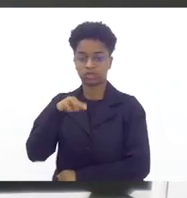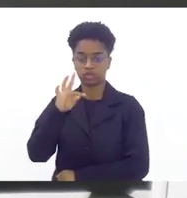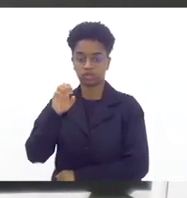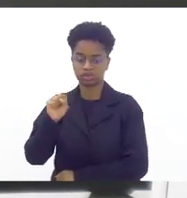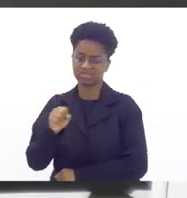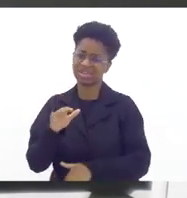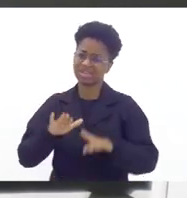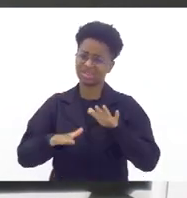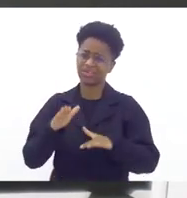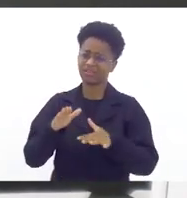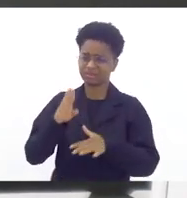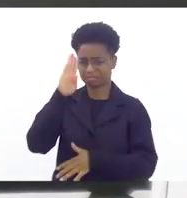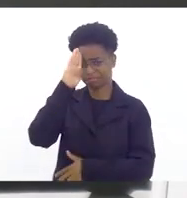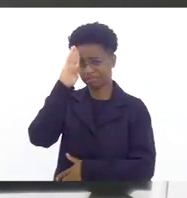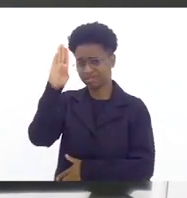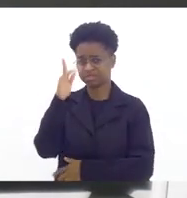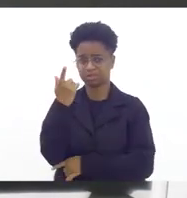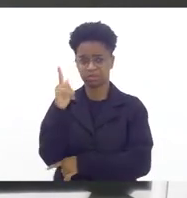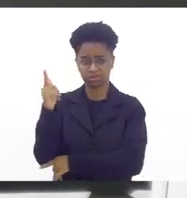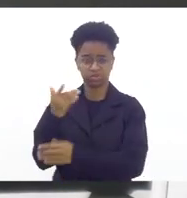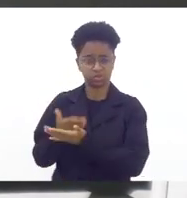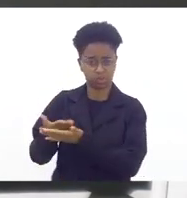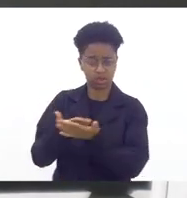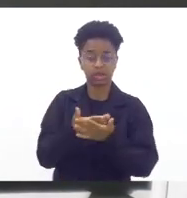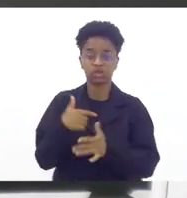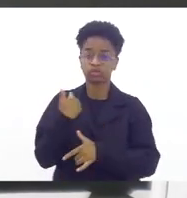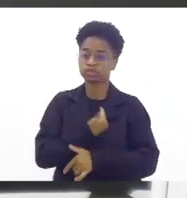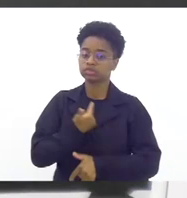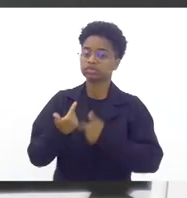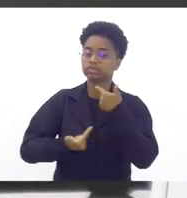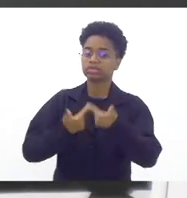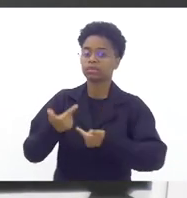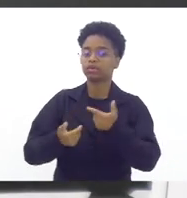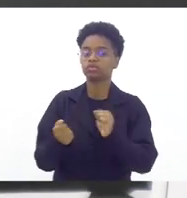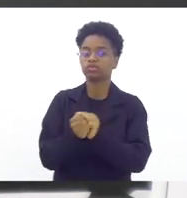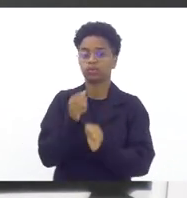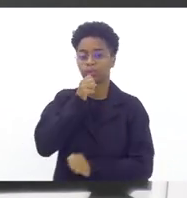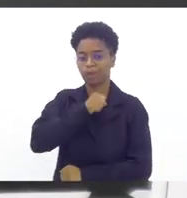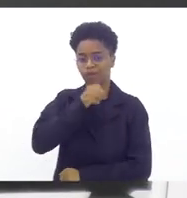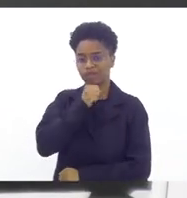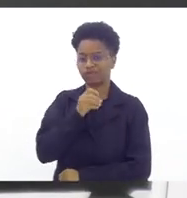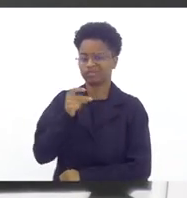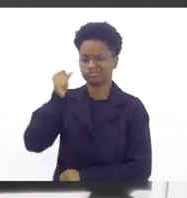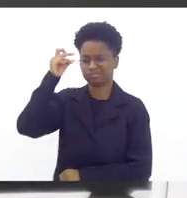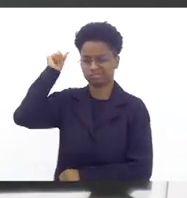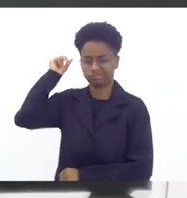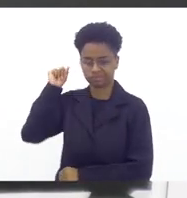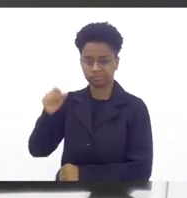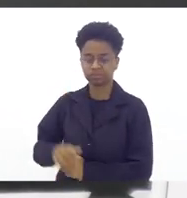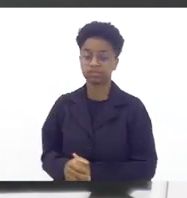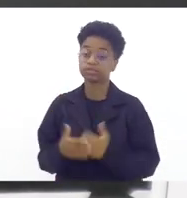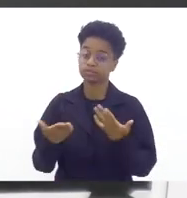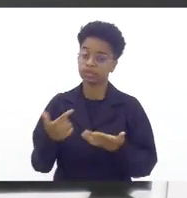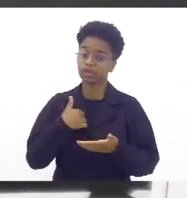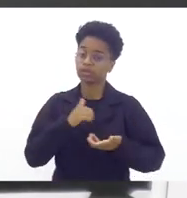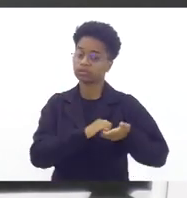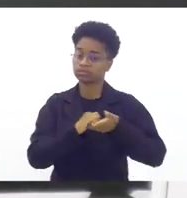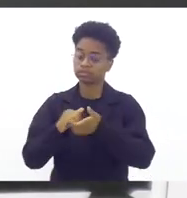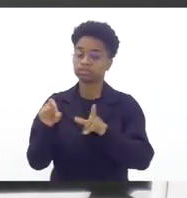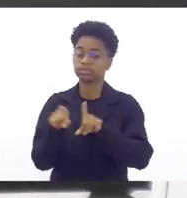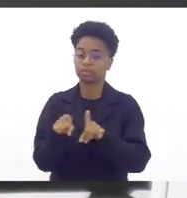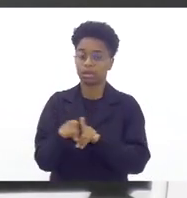Brasil, trabalhamos lá com Paulo Freire, na Guiné-Bissau, já faz muito tempo. Então, eu queria também saudar os